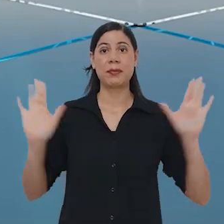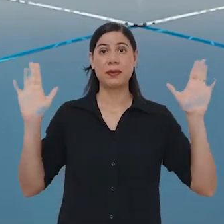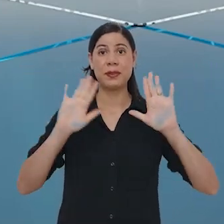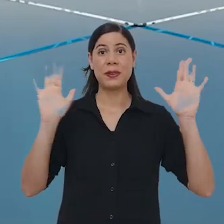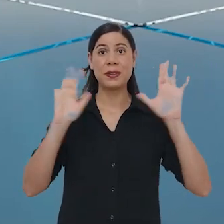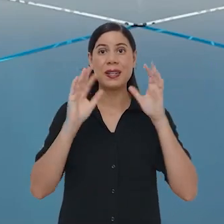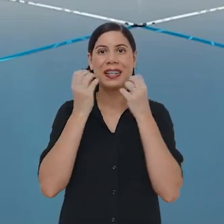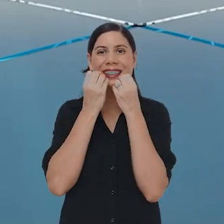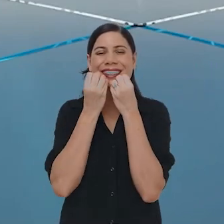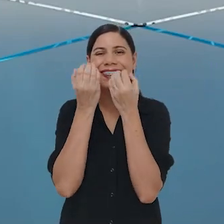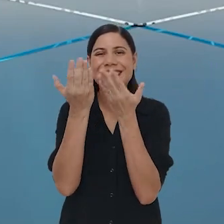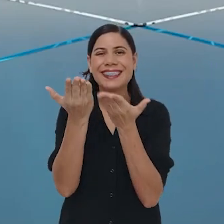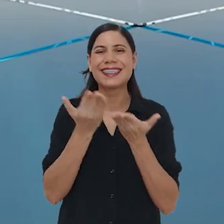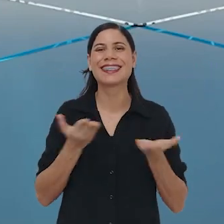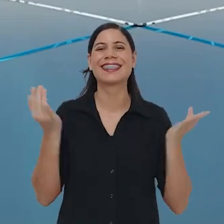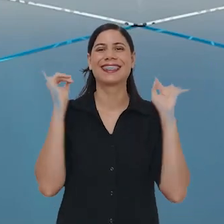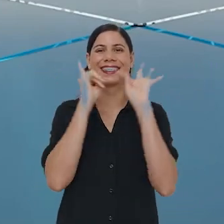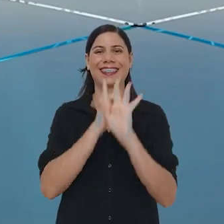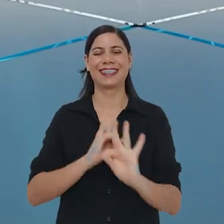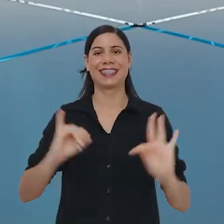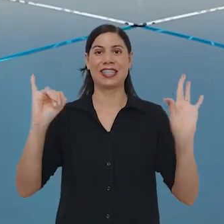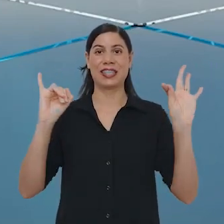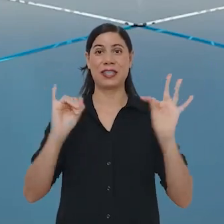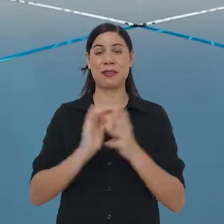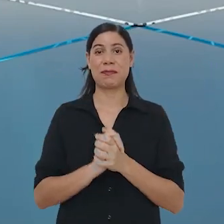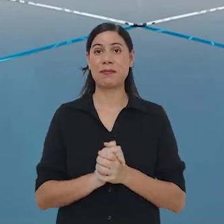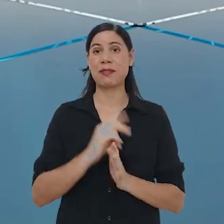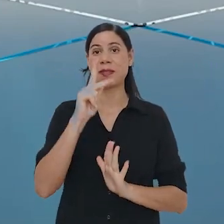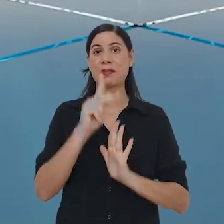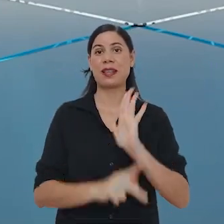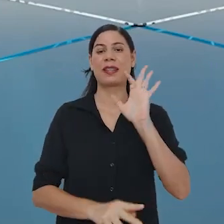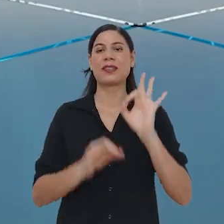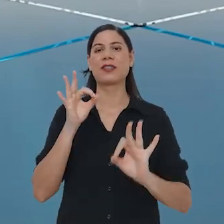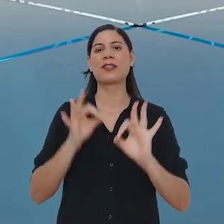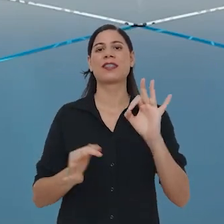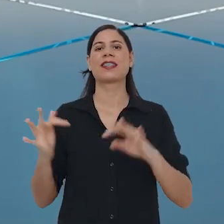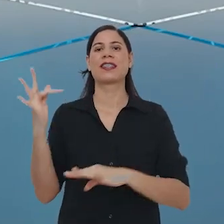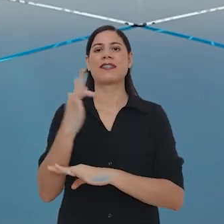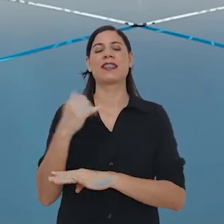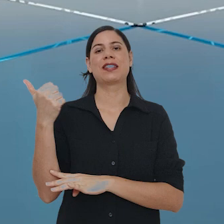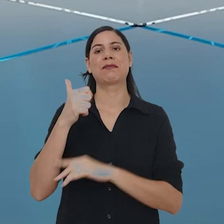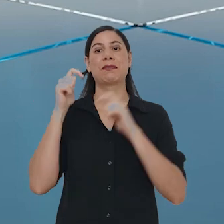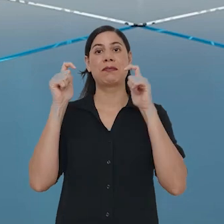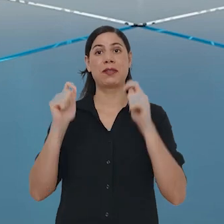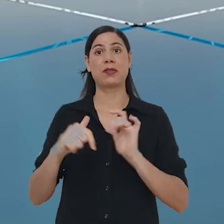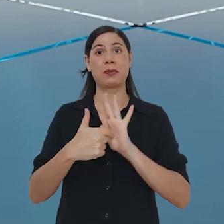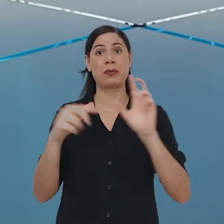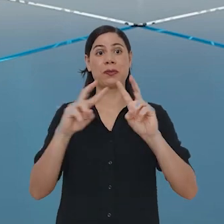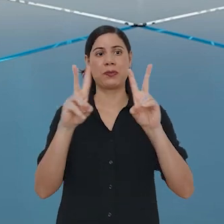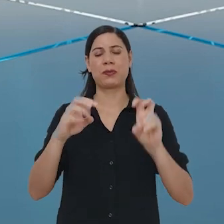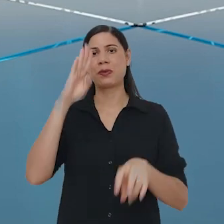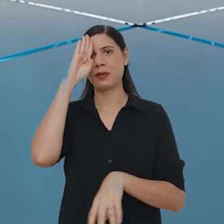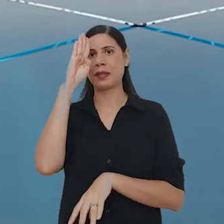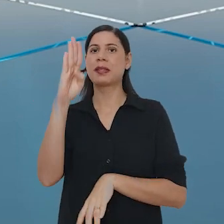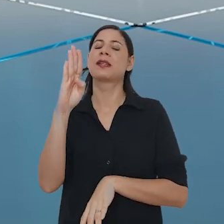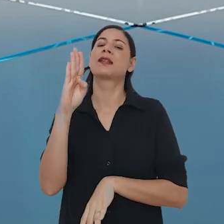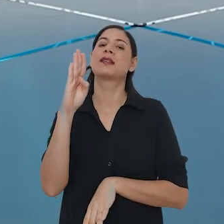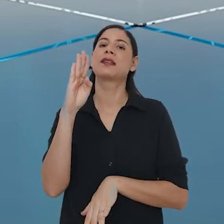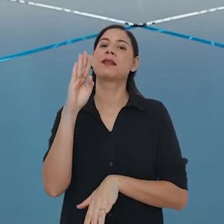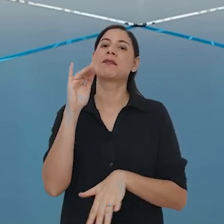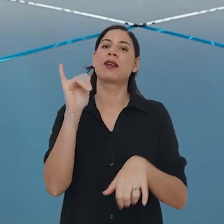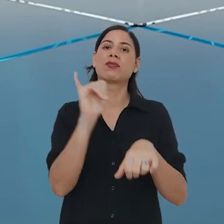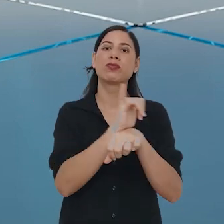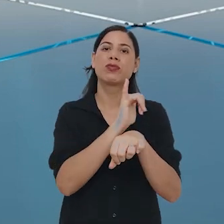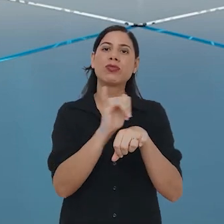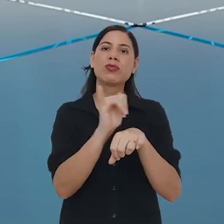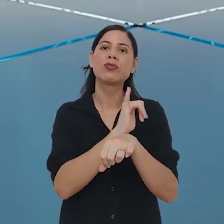Olá, sejam bem-vindos a mais uma edição do Inteiro Teor. O programa da Justiça Federal da Primeira Região traz como tema principal